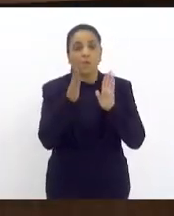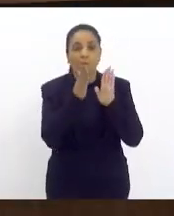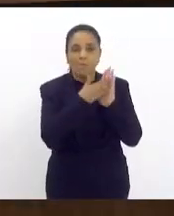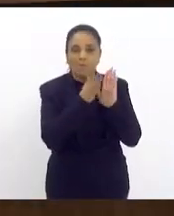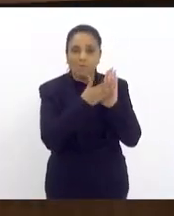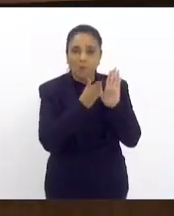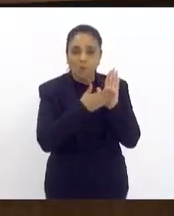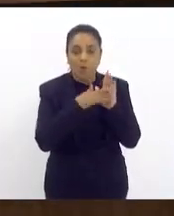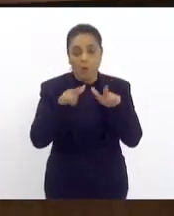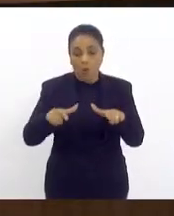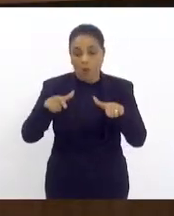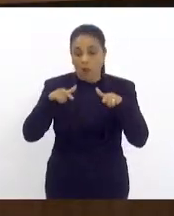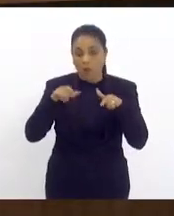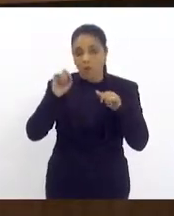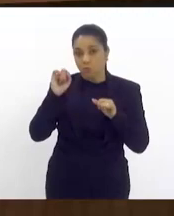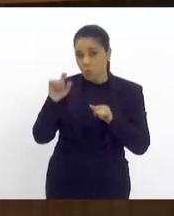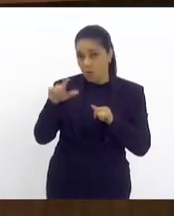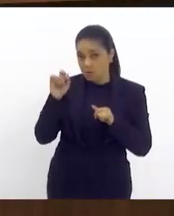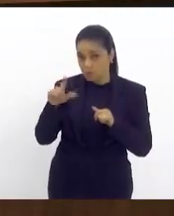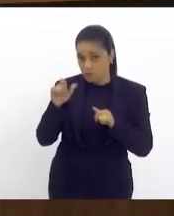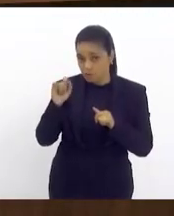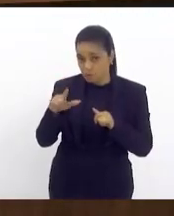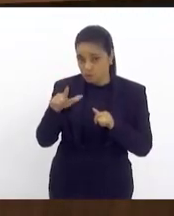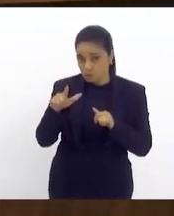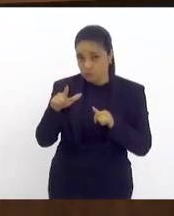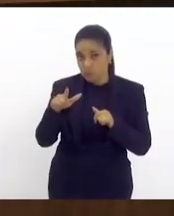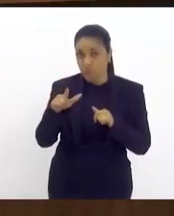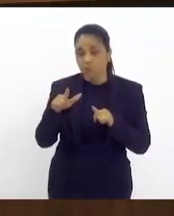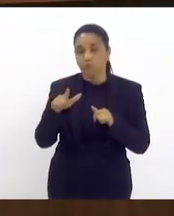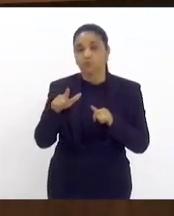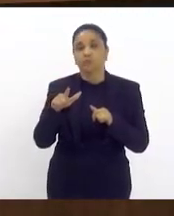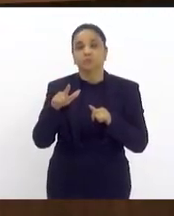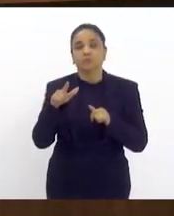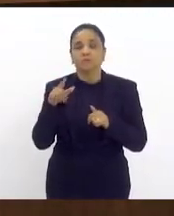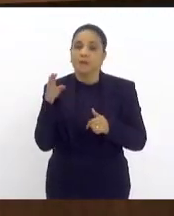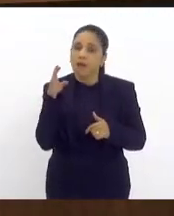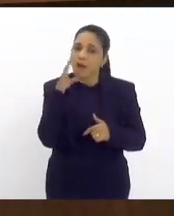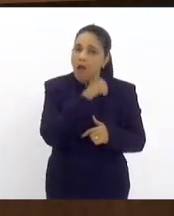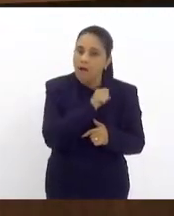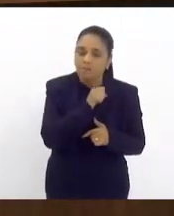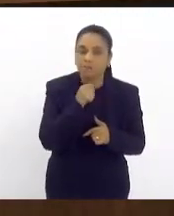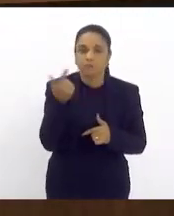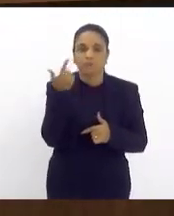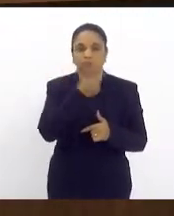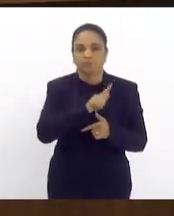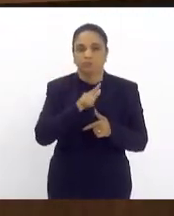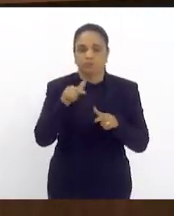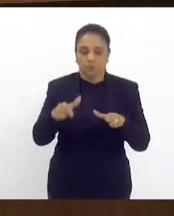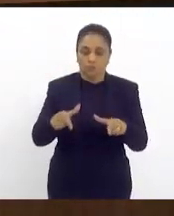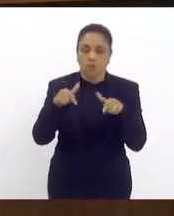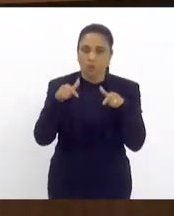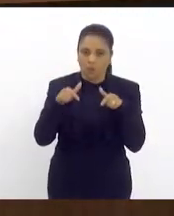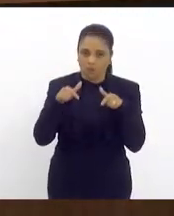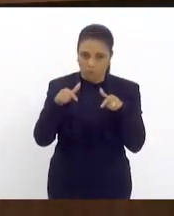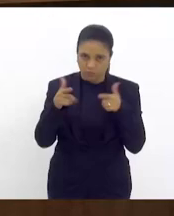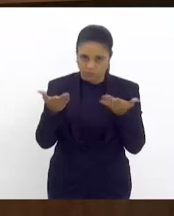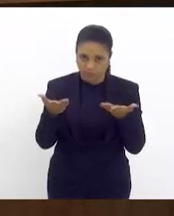laudo azul é para que a gente consiga com mais rapidez esse laudo